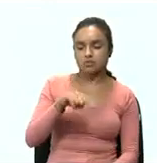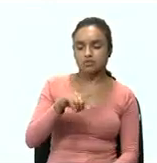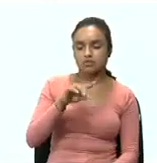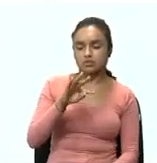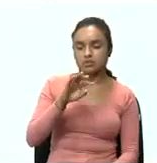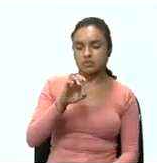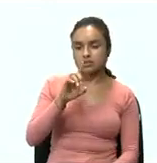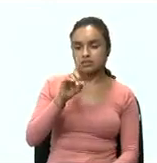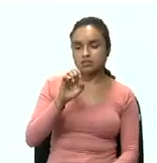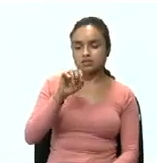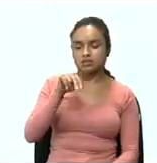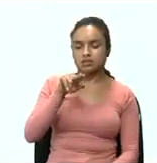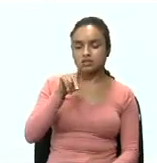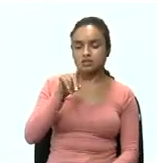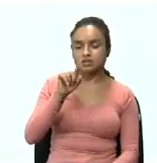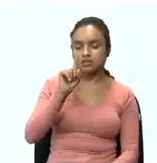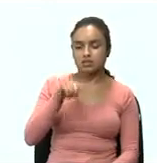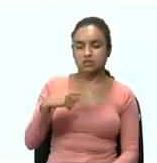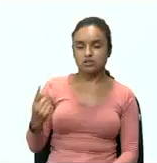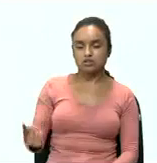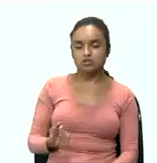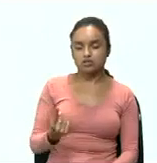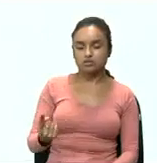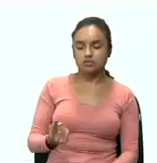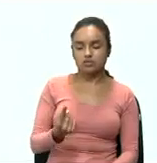tendendo ao infinito,